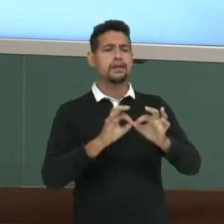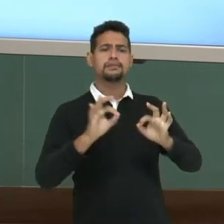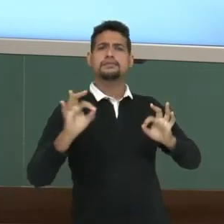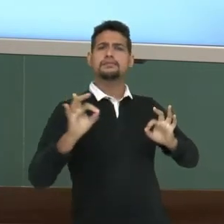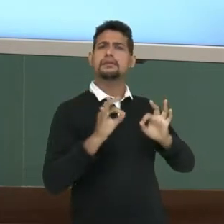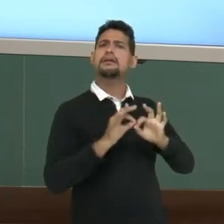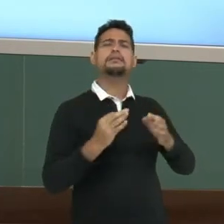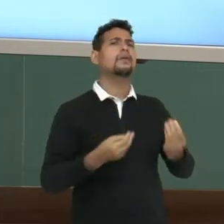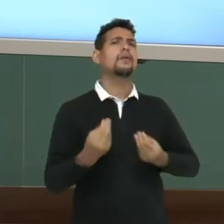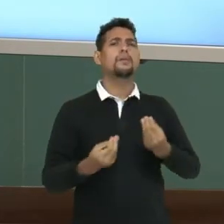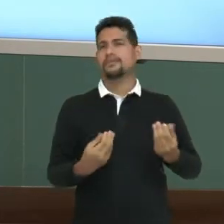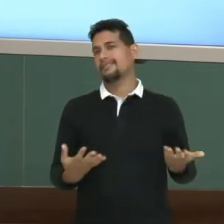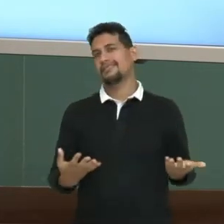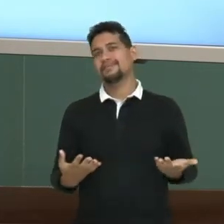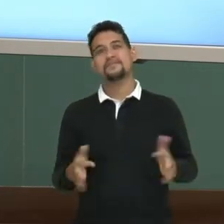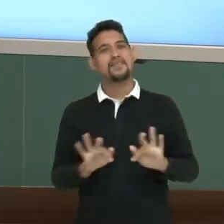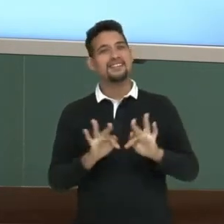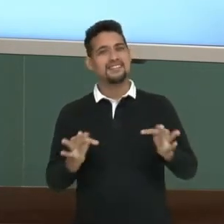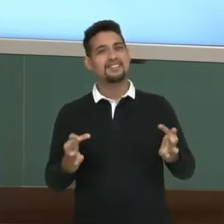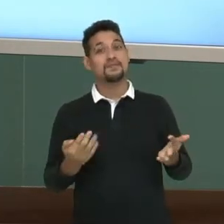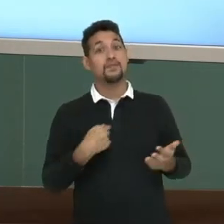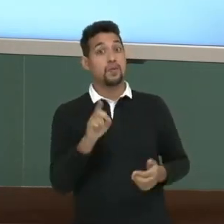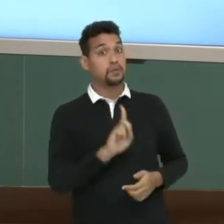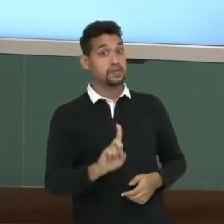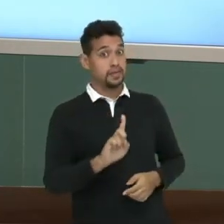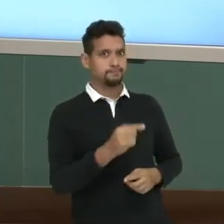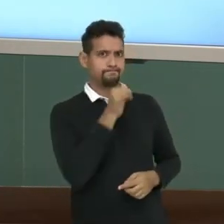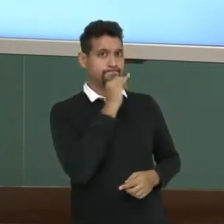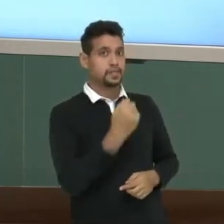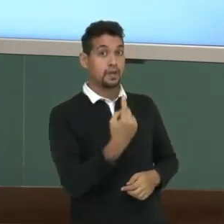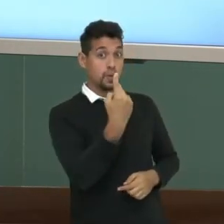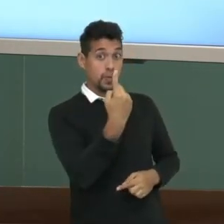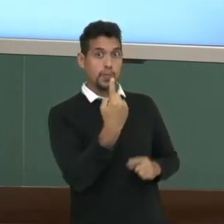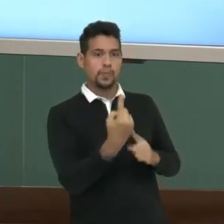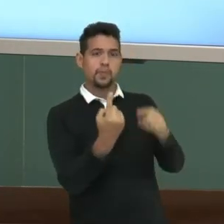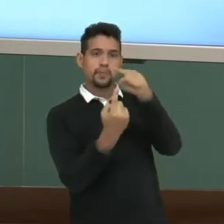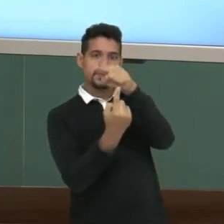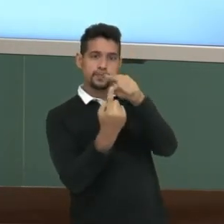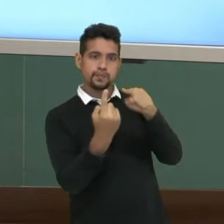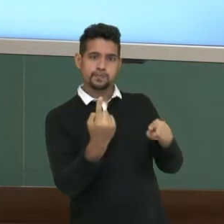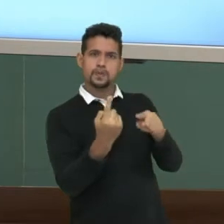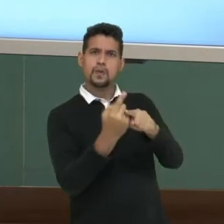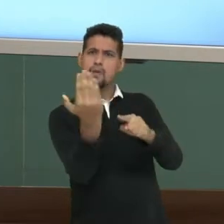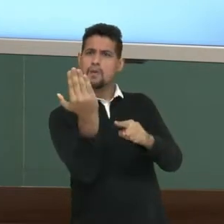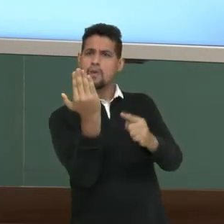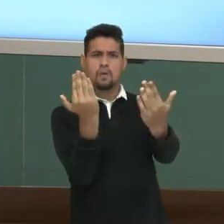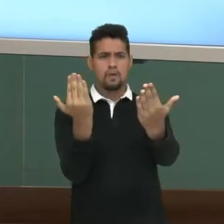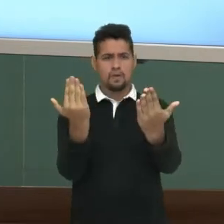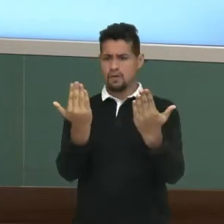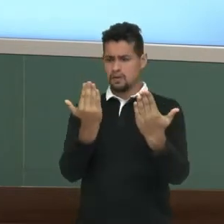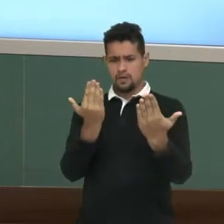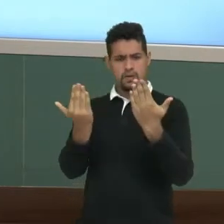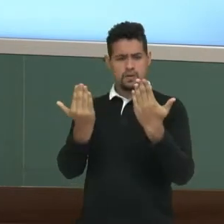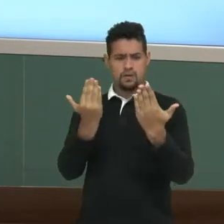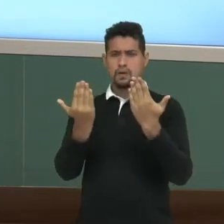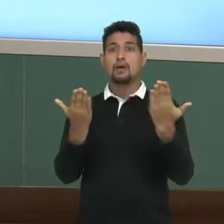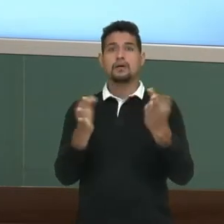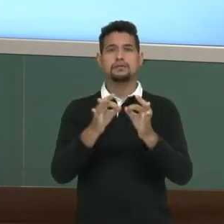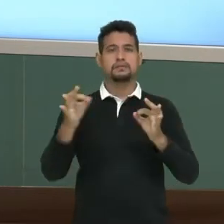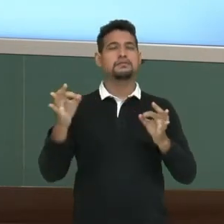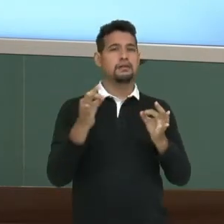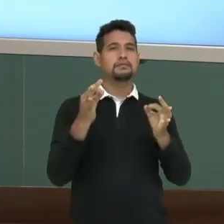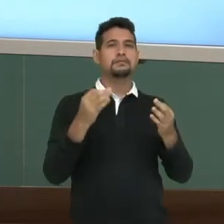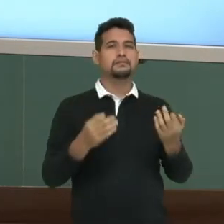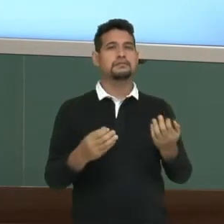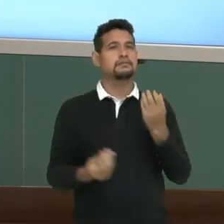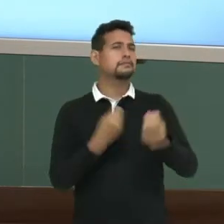duas retas? Muito simples. Eu pego um ponto de uma reta e comparo a distância com a outra. Então, como